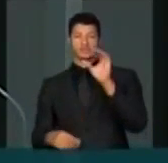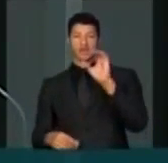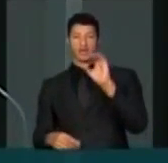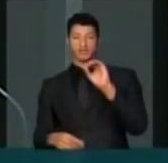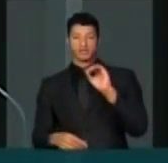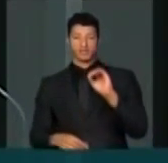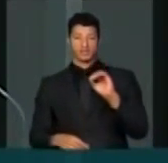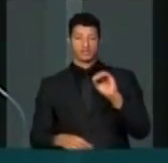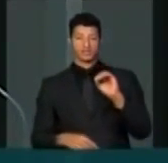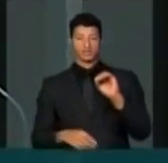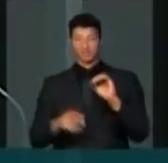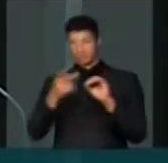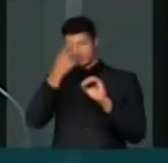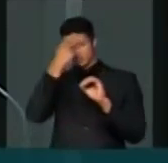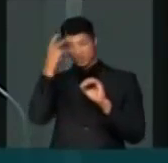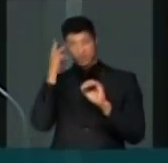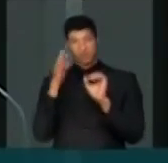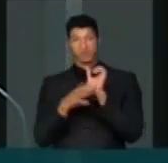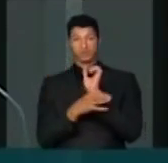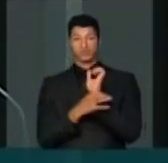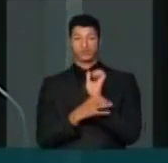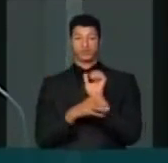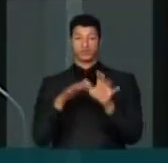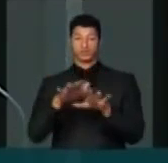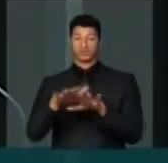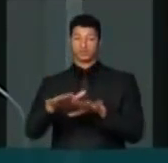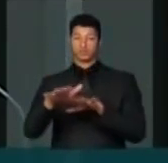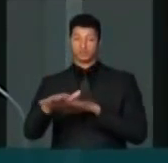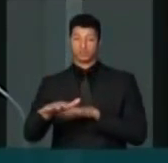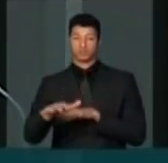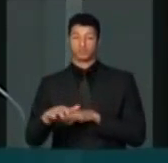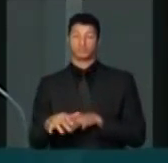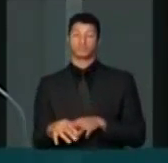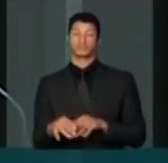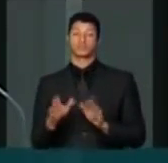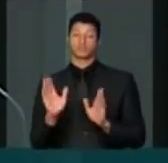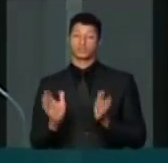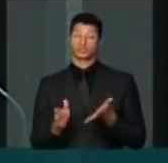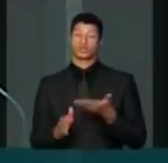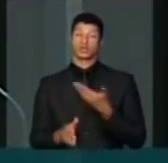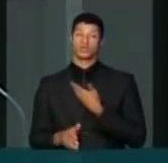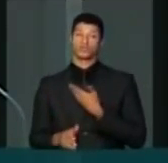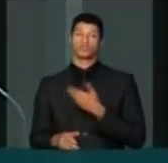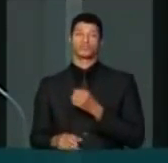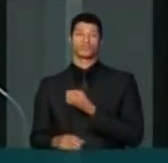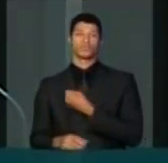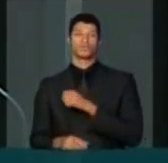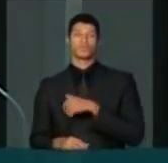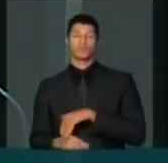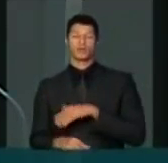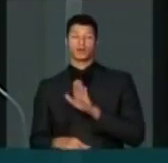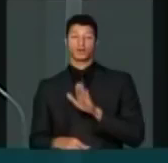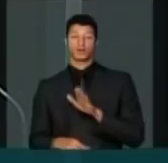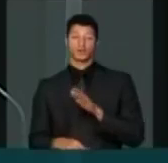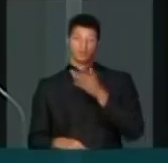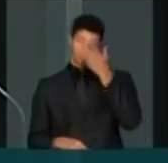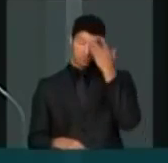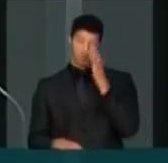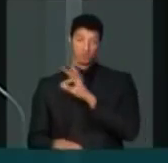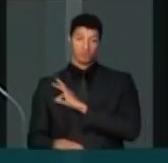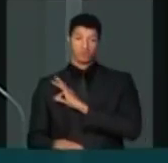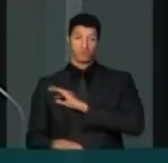60 agentes de segurança do trânsito apenas, e já foi um número maior. Os